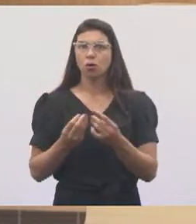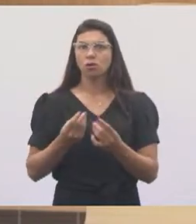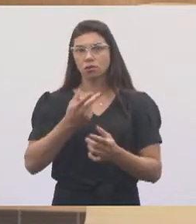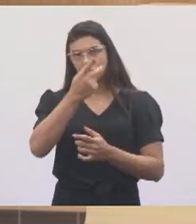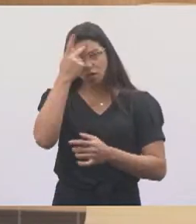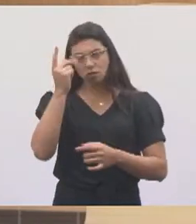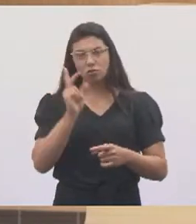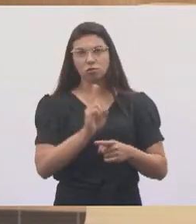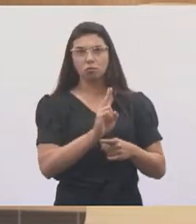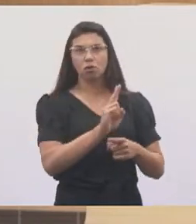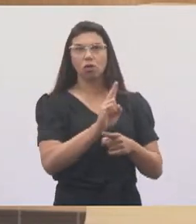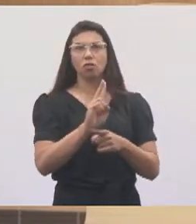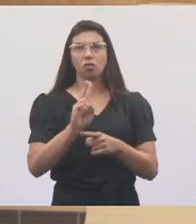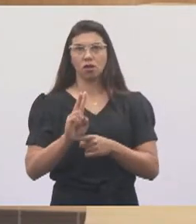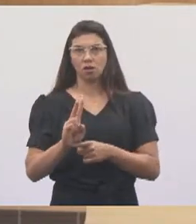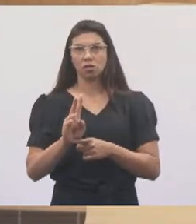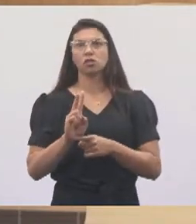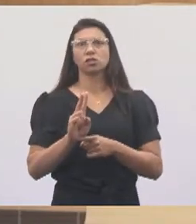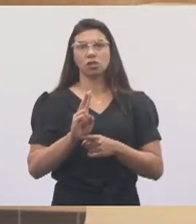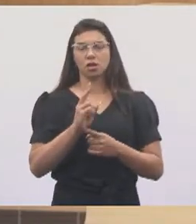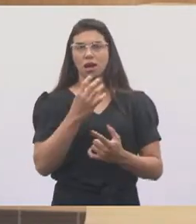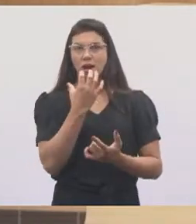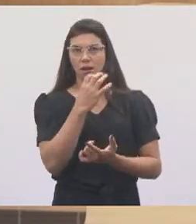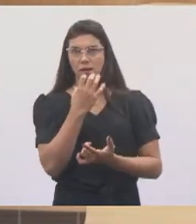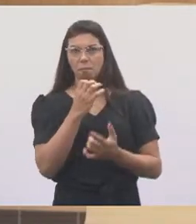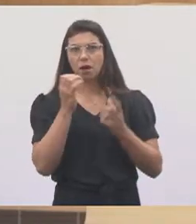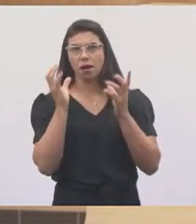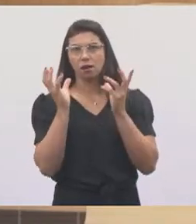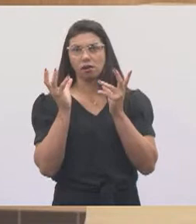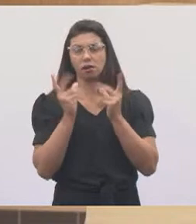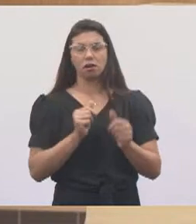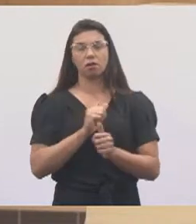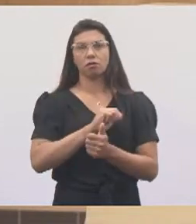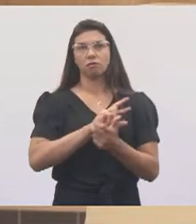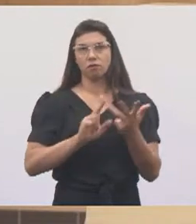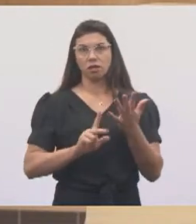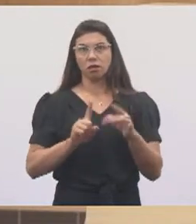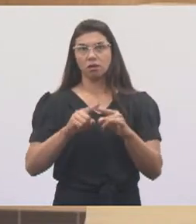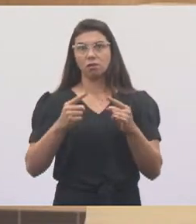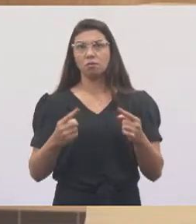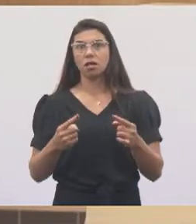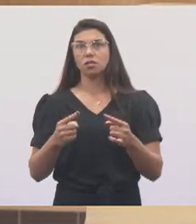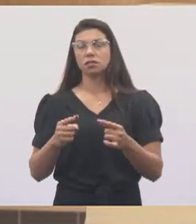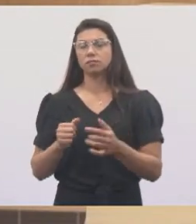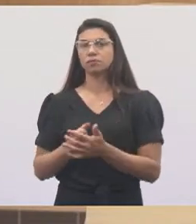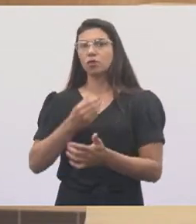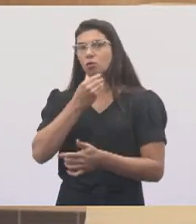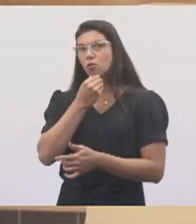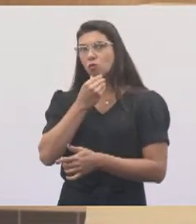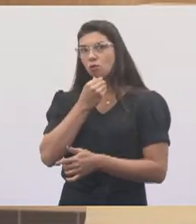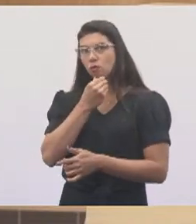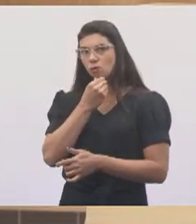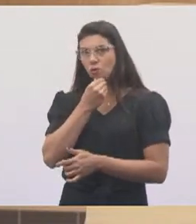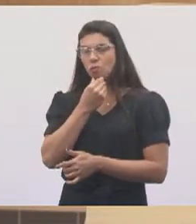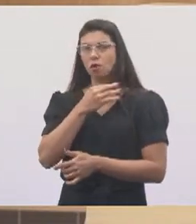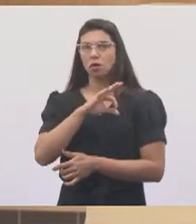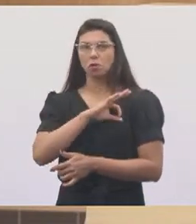animal, com relação à proteção animal. Foram várias ocorrências que o Dr. Thales,